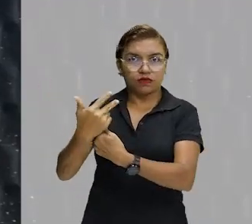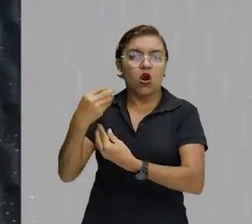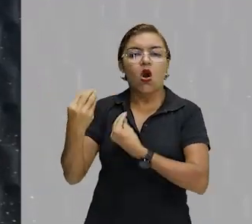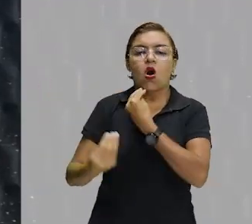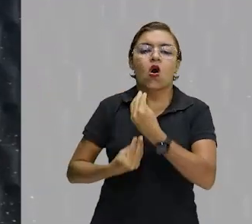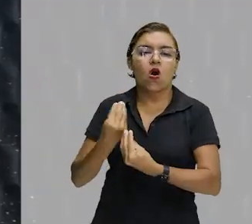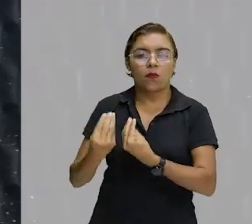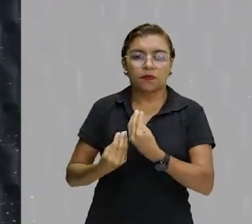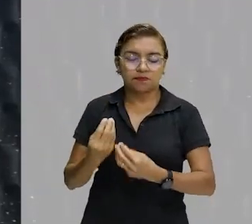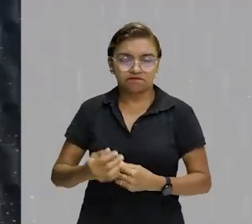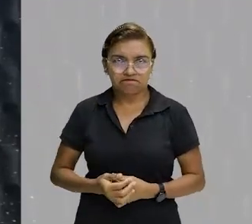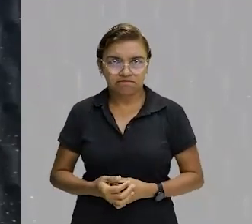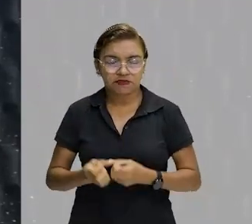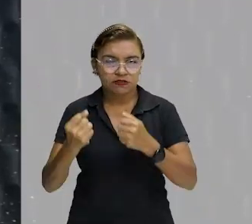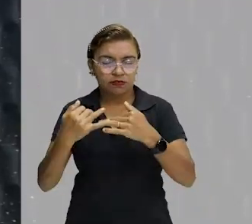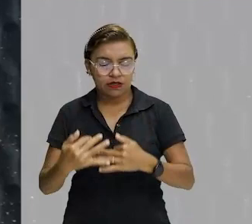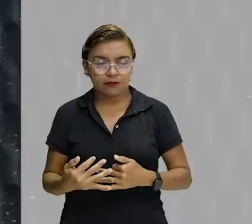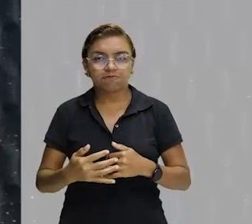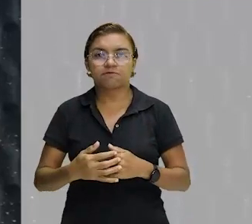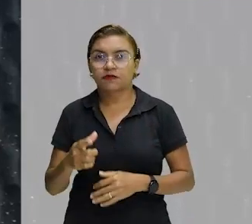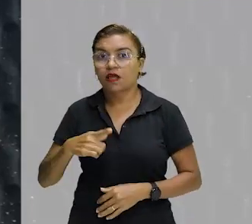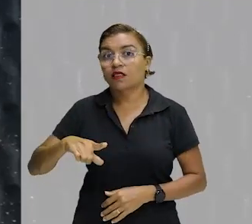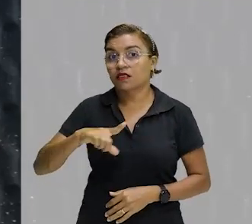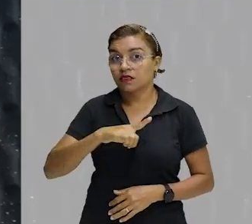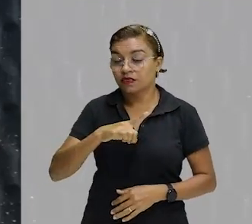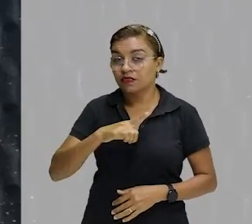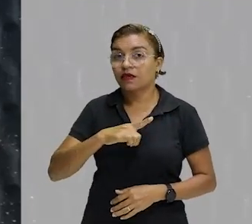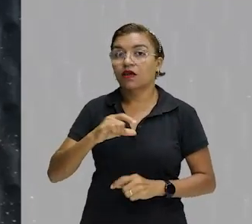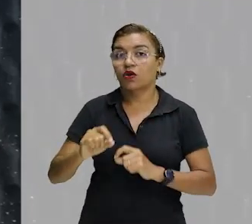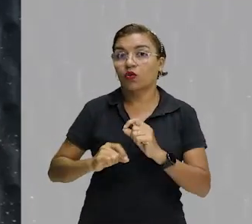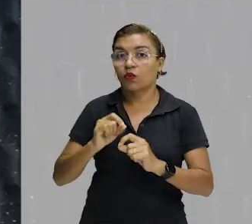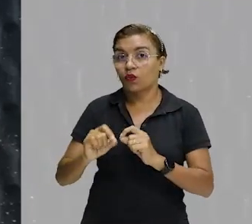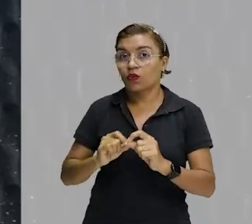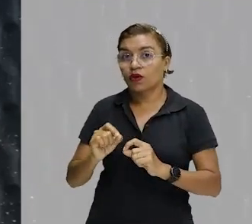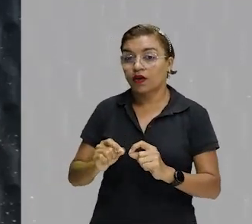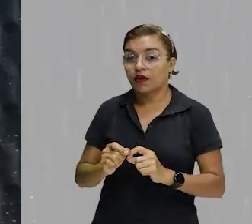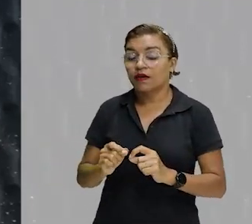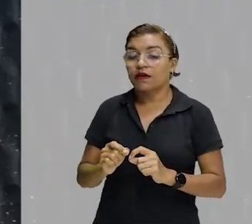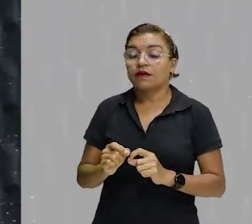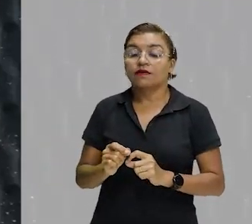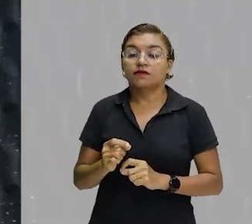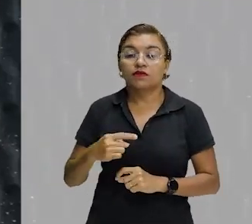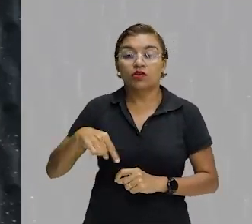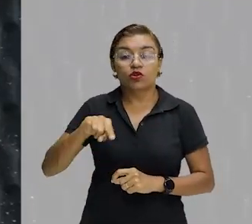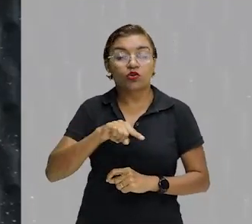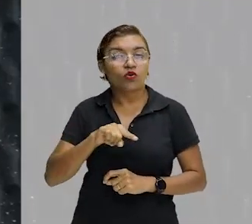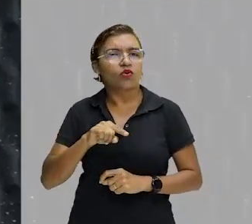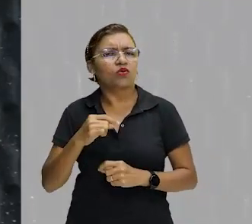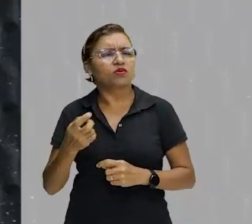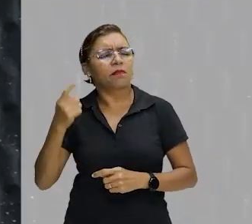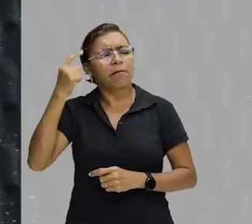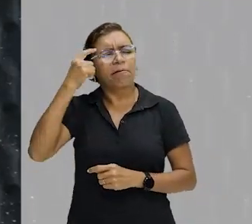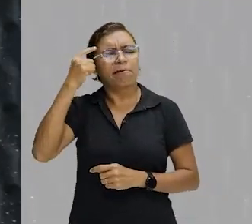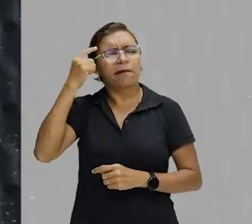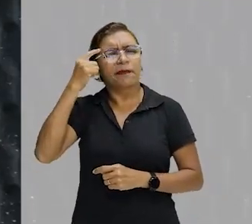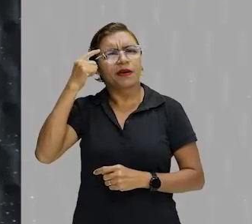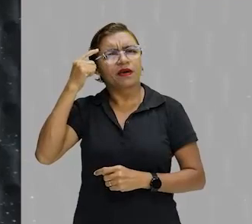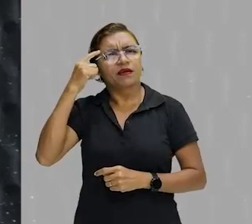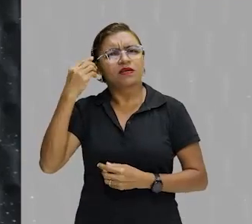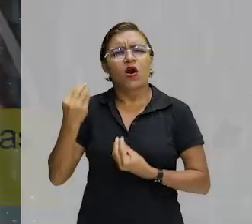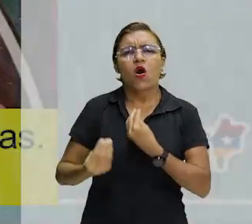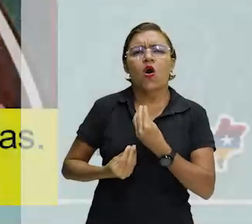né? Enfim, a gente tem um padrão para isso, meu chefe vai me matar depois dessa situação, mas quando a gente pensa na composição,